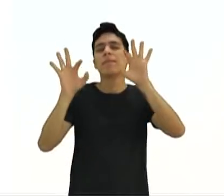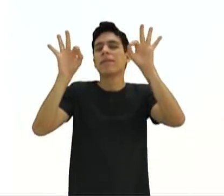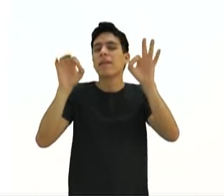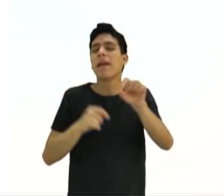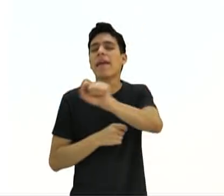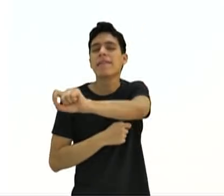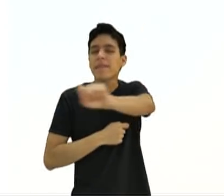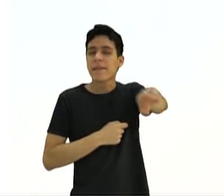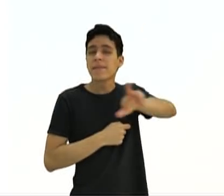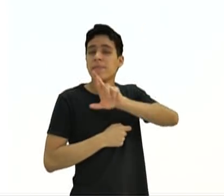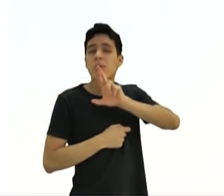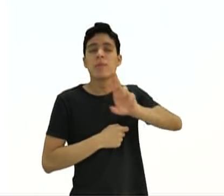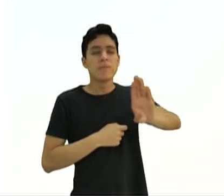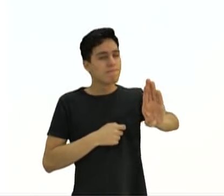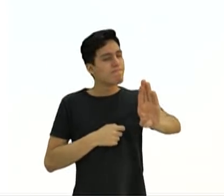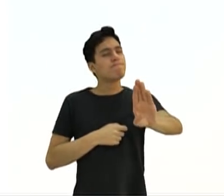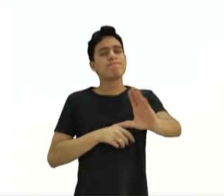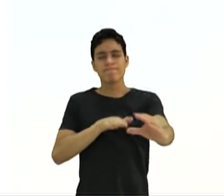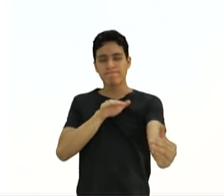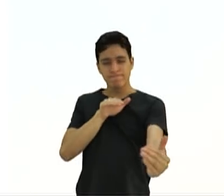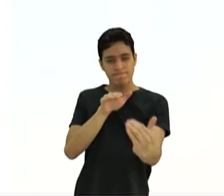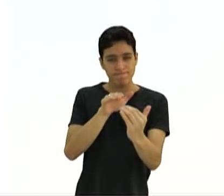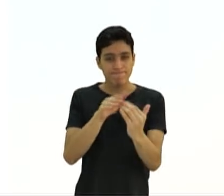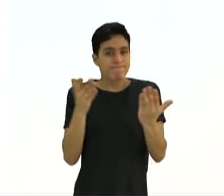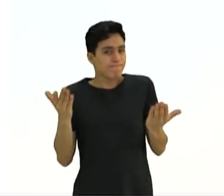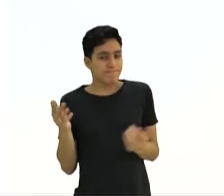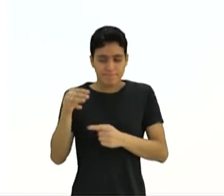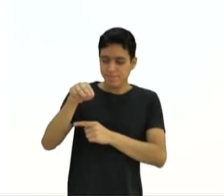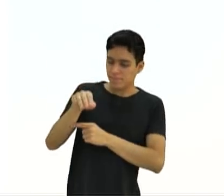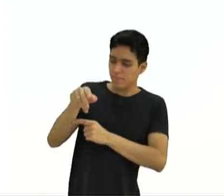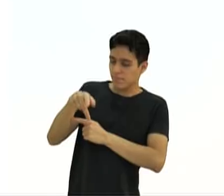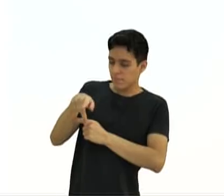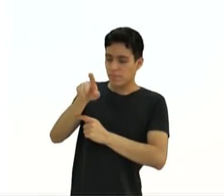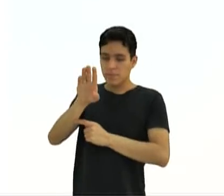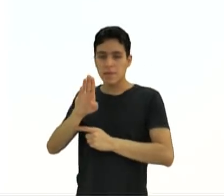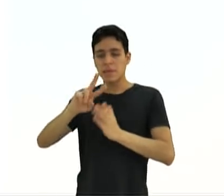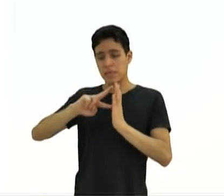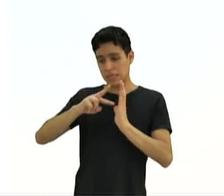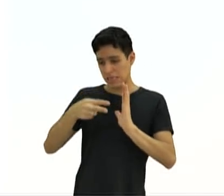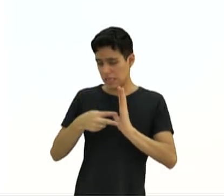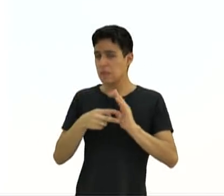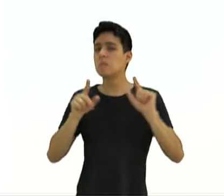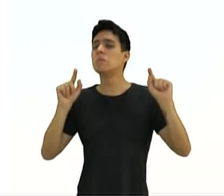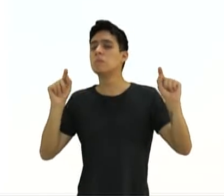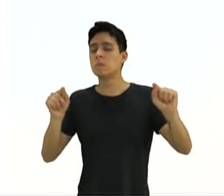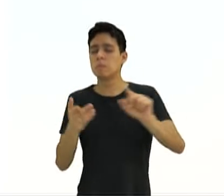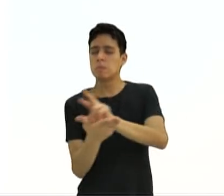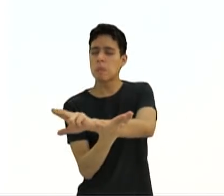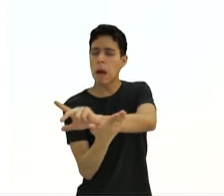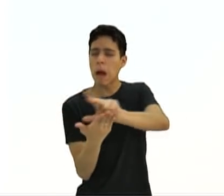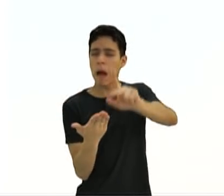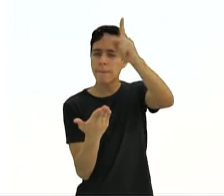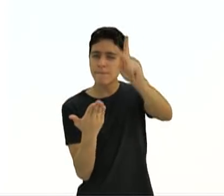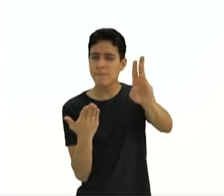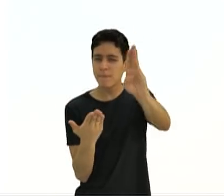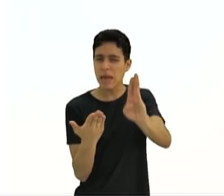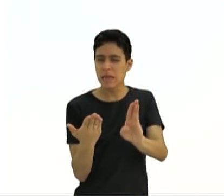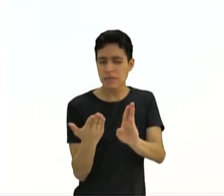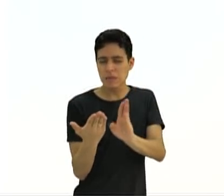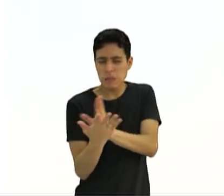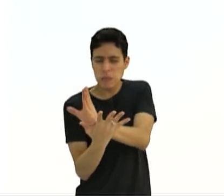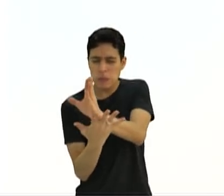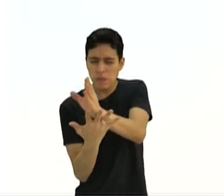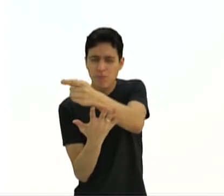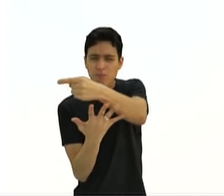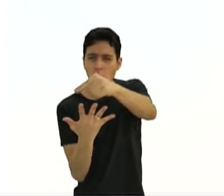Quem respondeu a letra B? MPB, então, é a fusão das expressões musicais de várias vertentes da cultura brasileira. Lembra